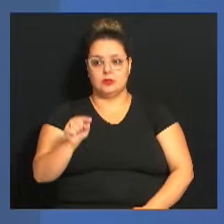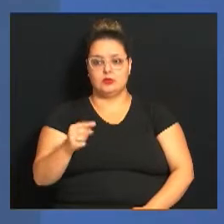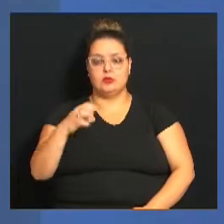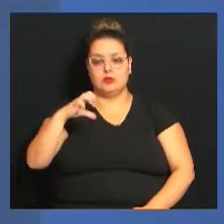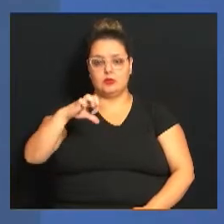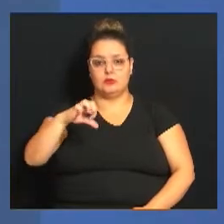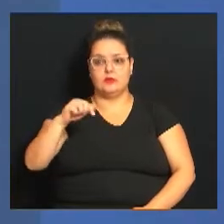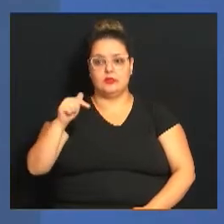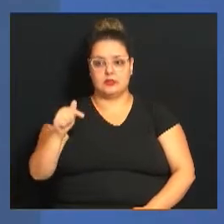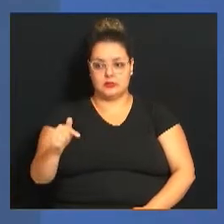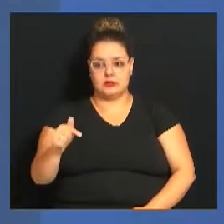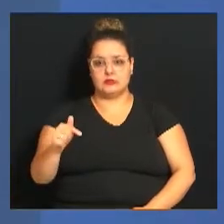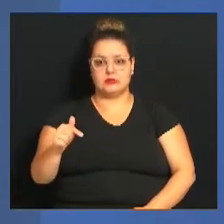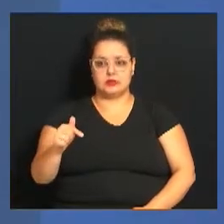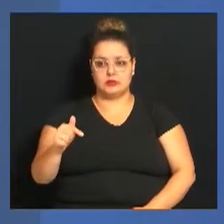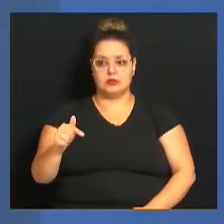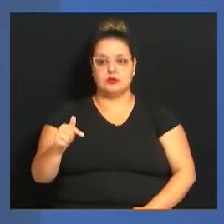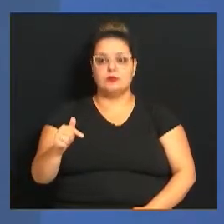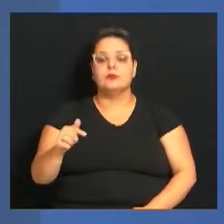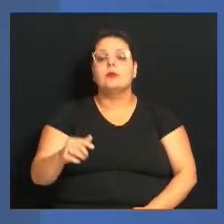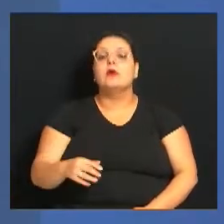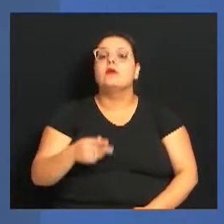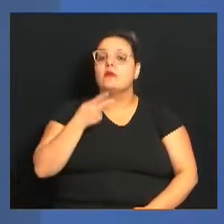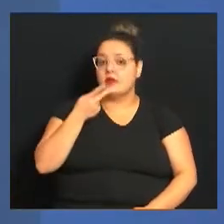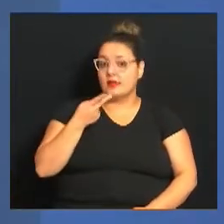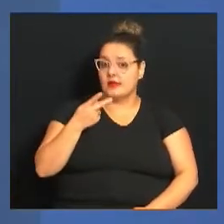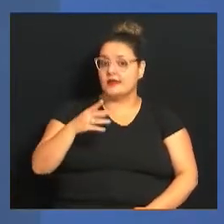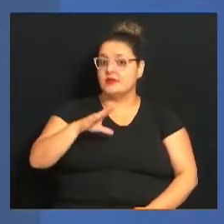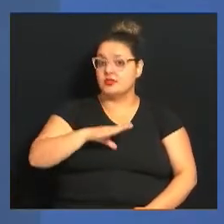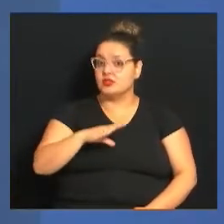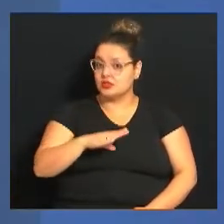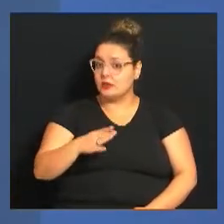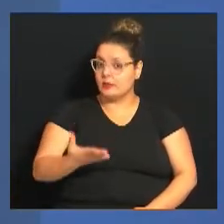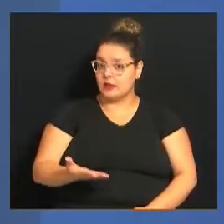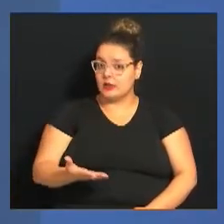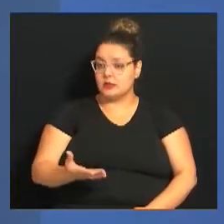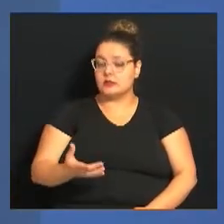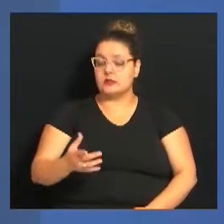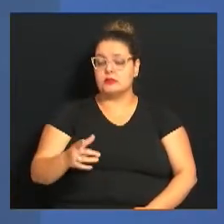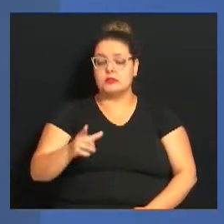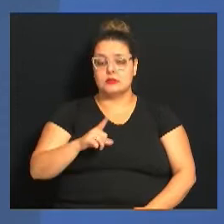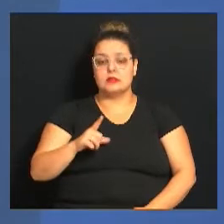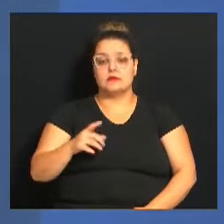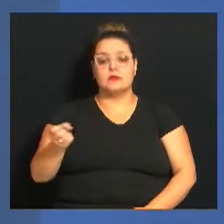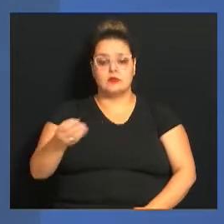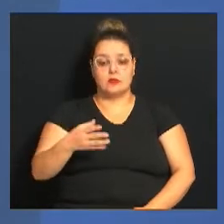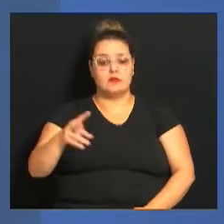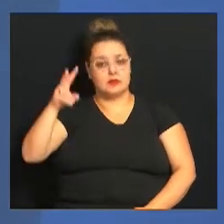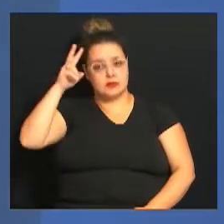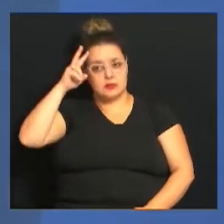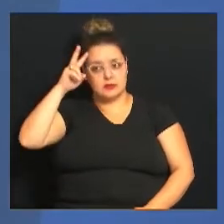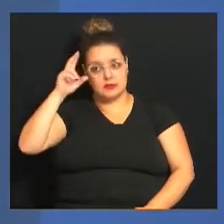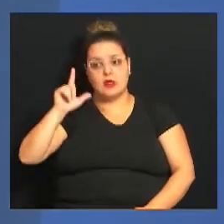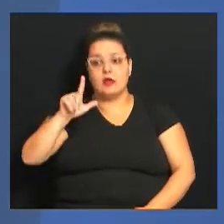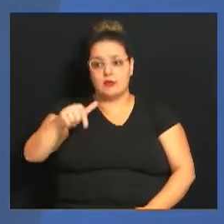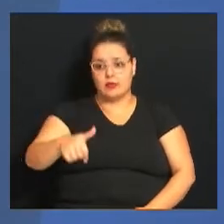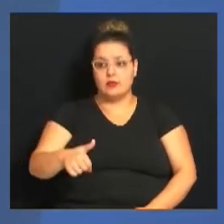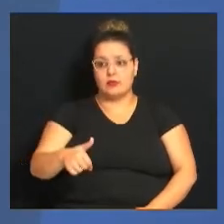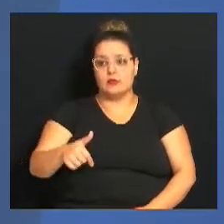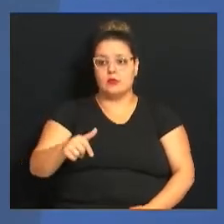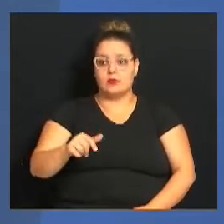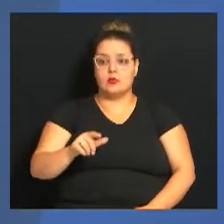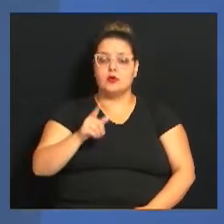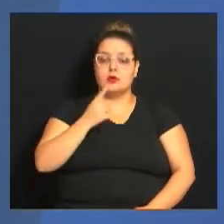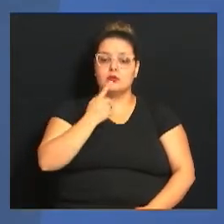5.364.097 casos. Agora a gente vai falar de Campinas, que teve uma atualização nesta segunda-feira após esse